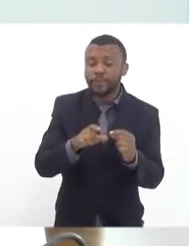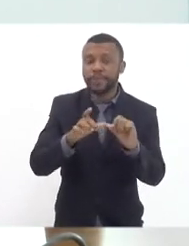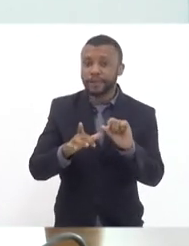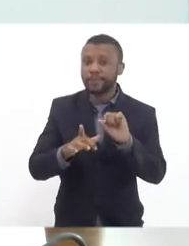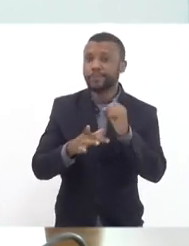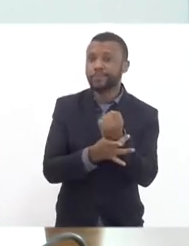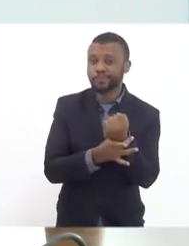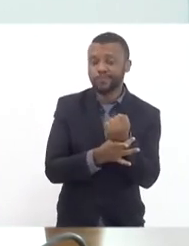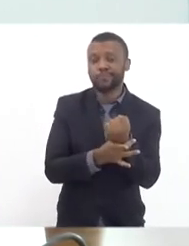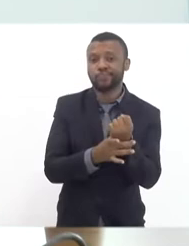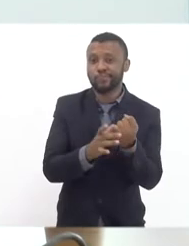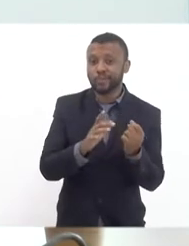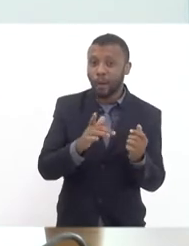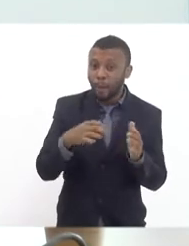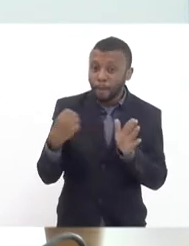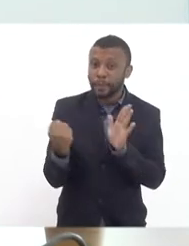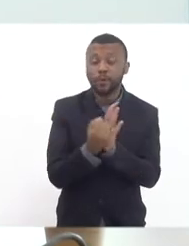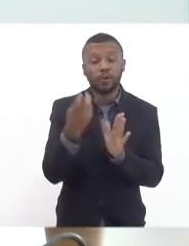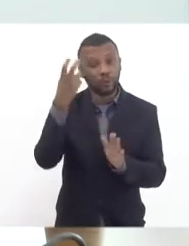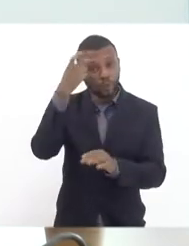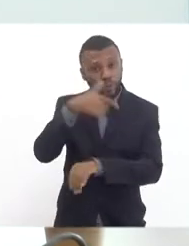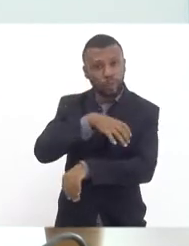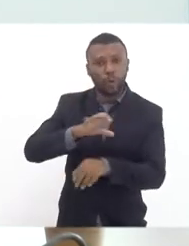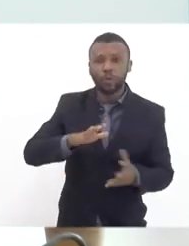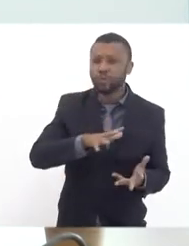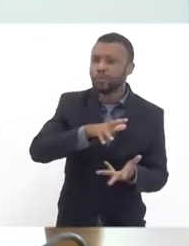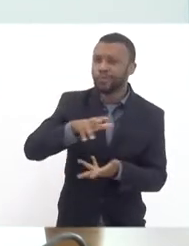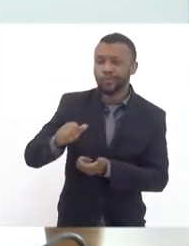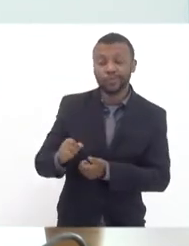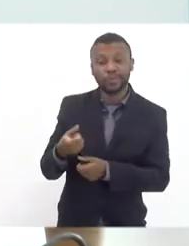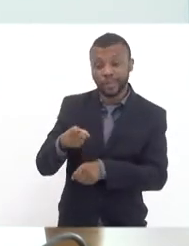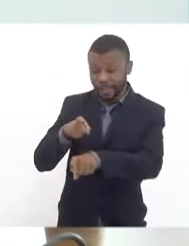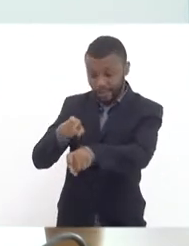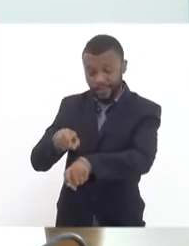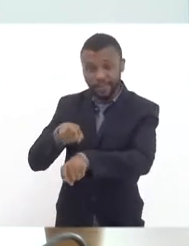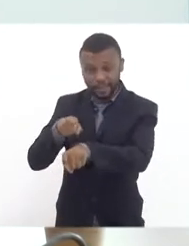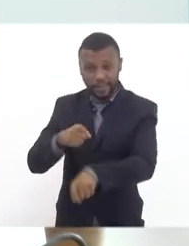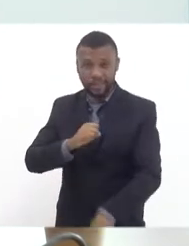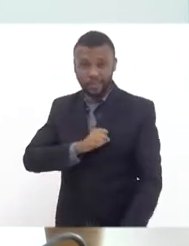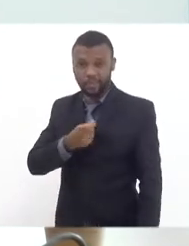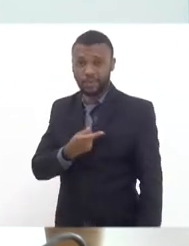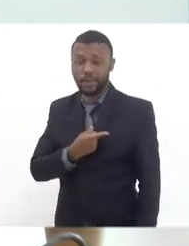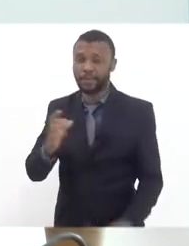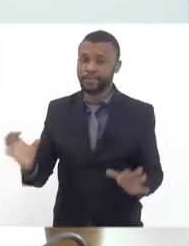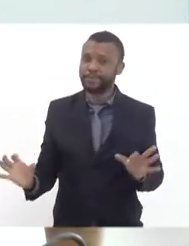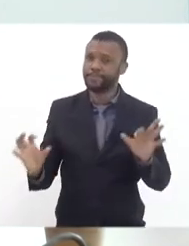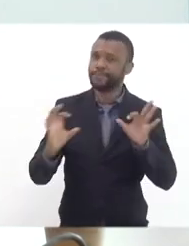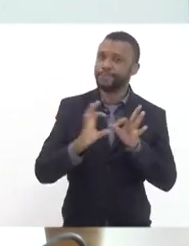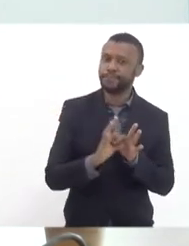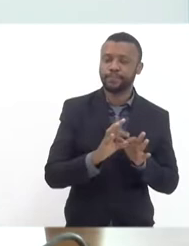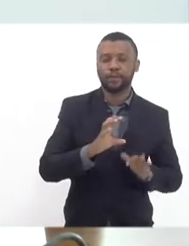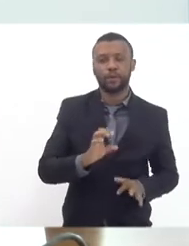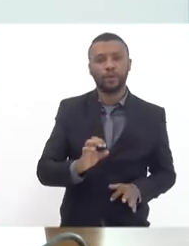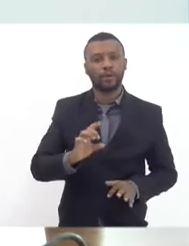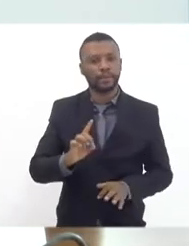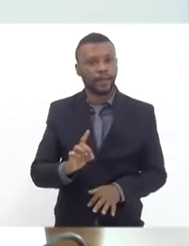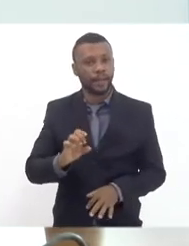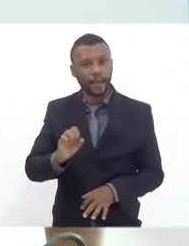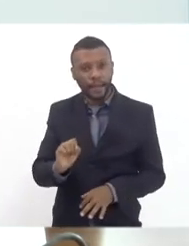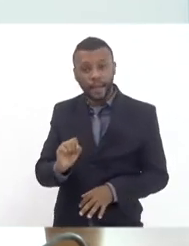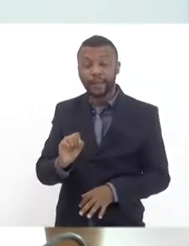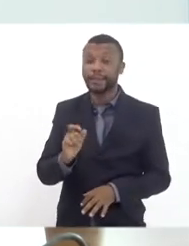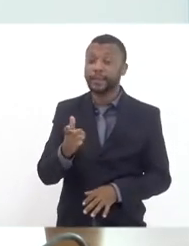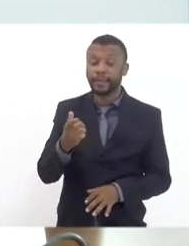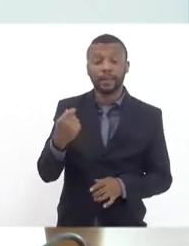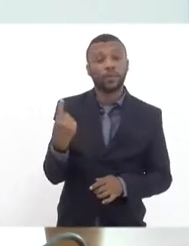Fazenda Columbandê está conectada diretamente com uma das ODSs, que a gente precisa compreender que essa luta também é